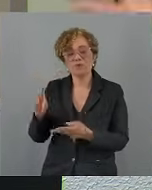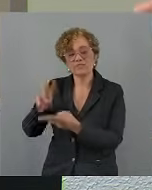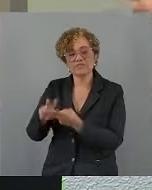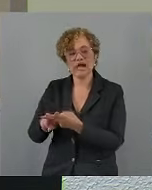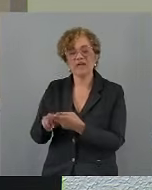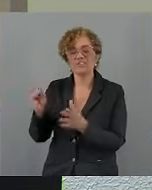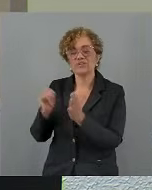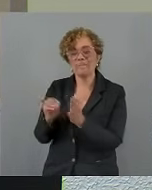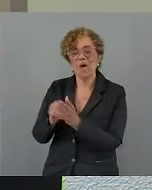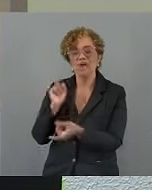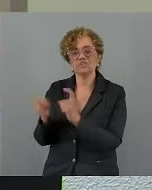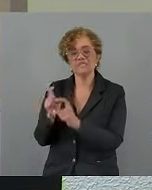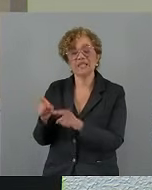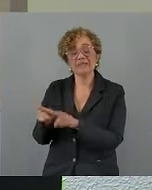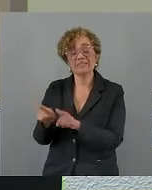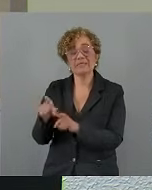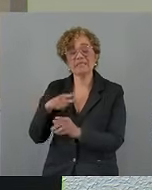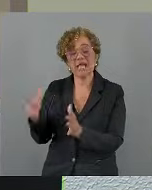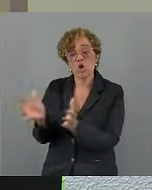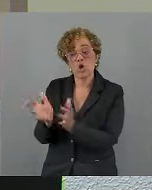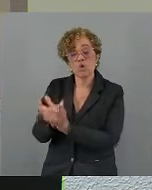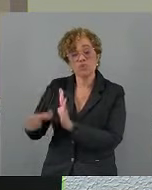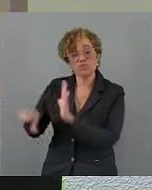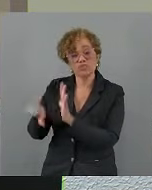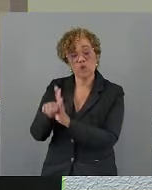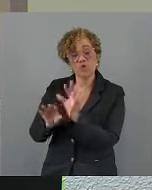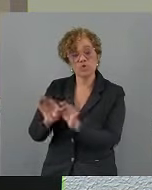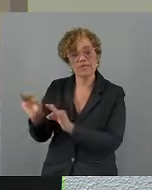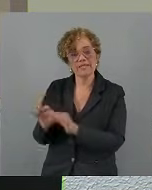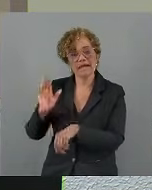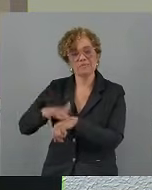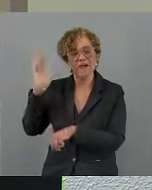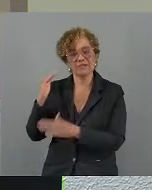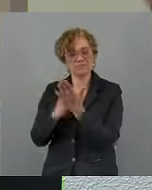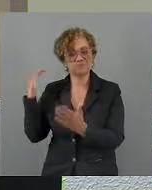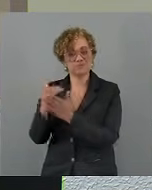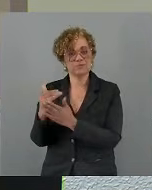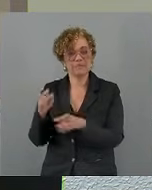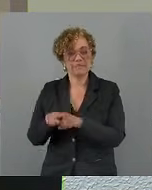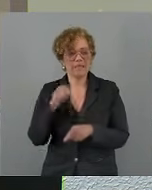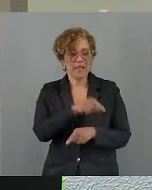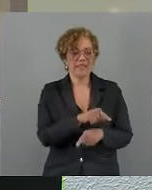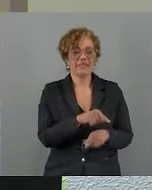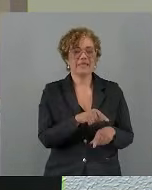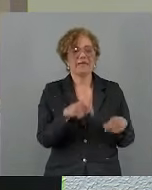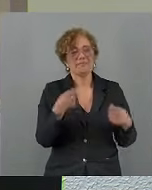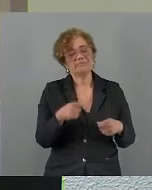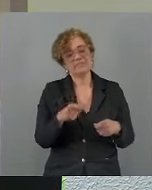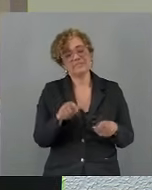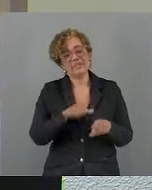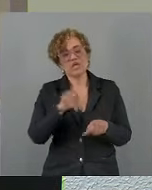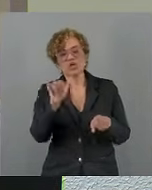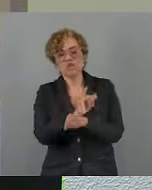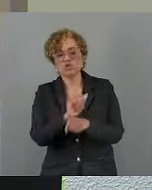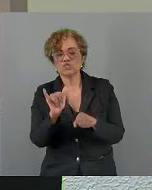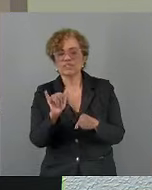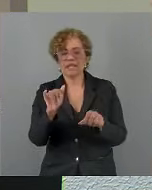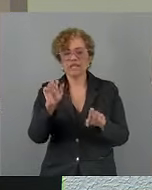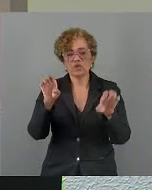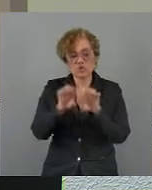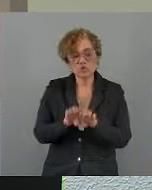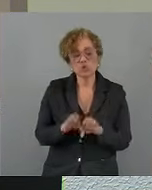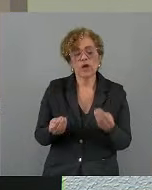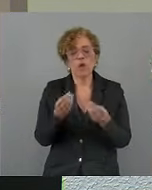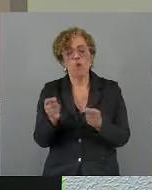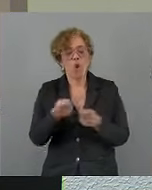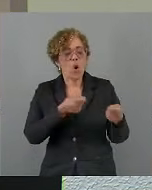com facções e tudo mais. Então acaba sendo um remédio pontual, mas não estrutural, né? De você pensar como é que você vai